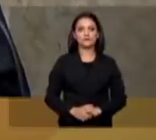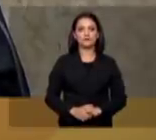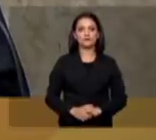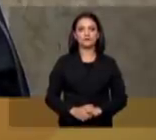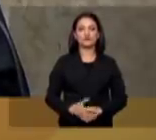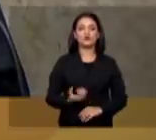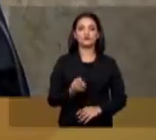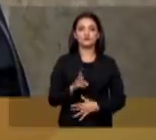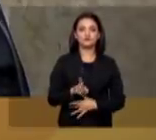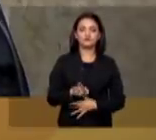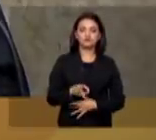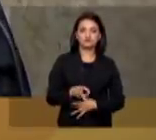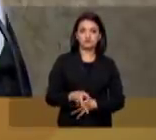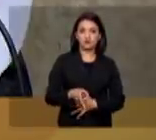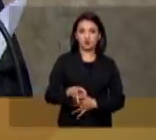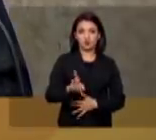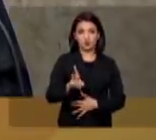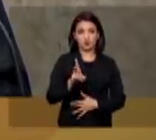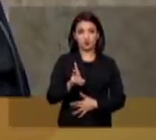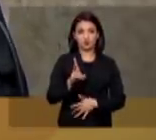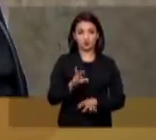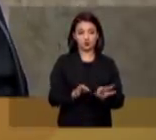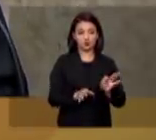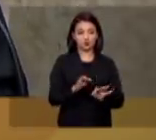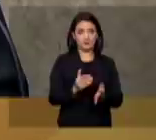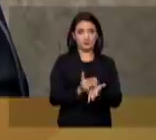continuidade, nós vamos agora